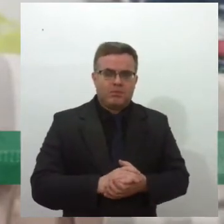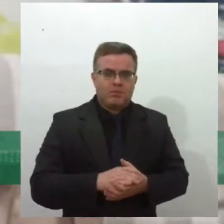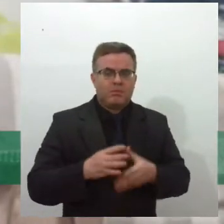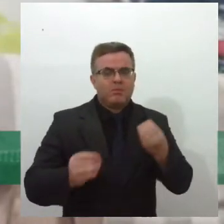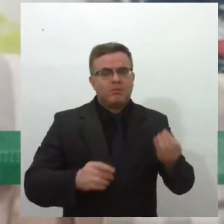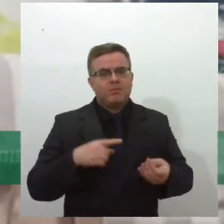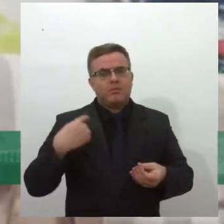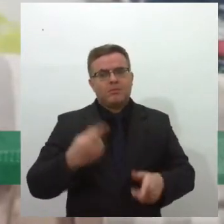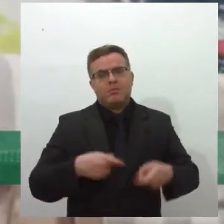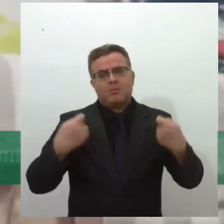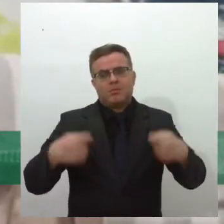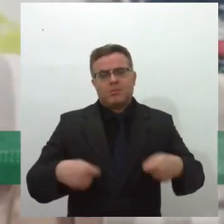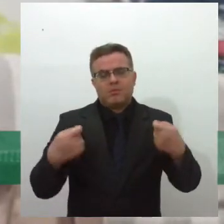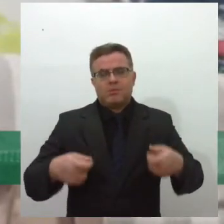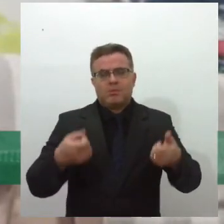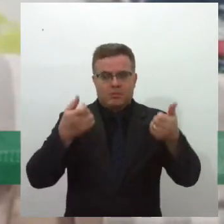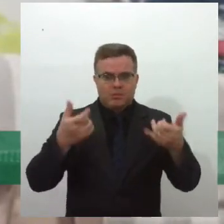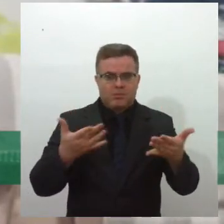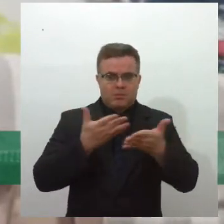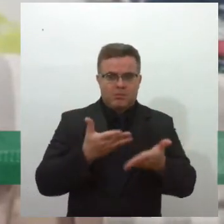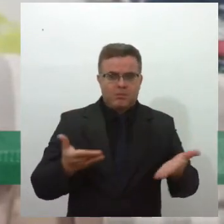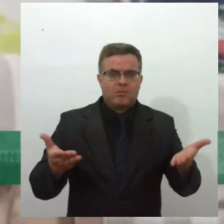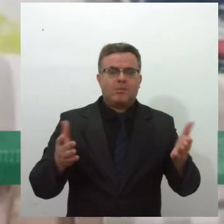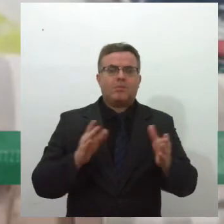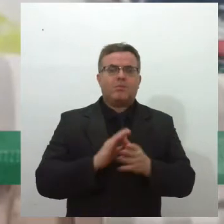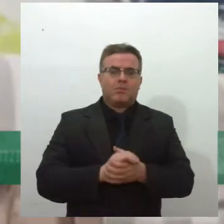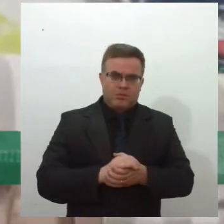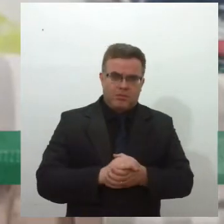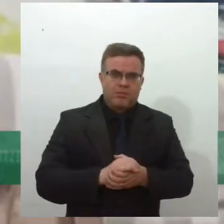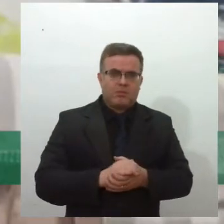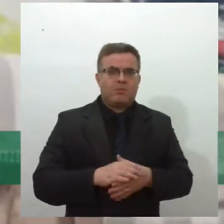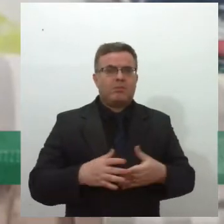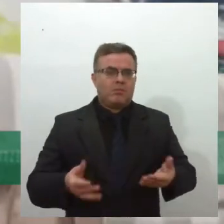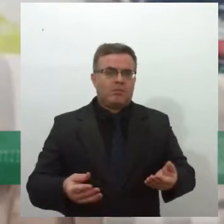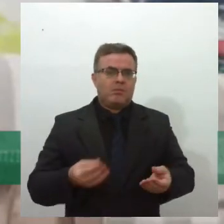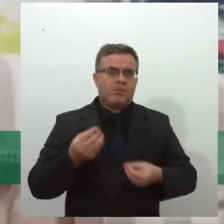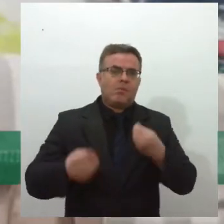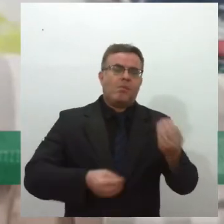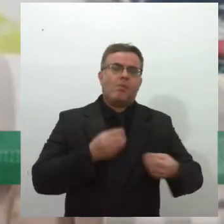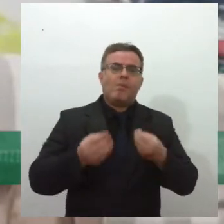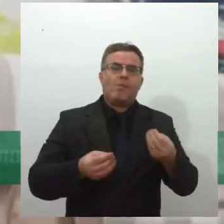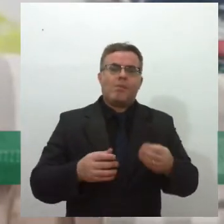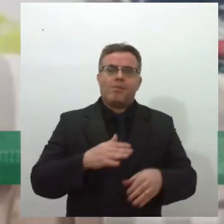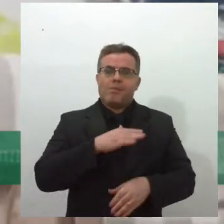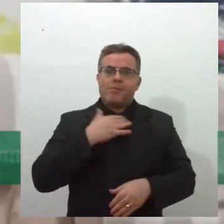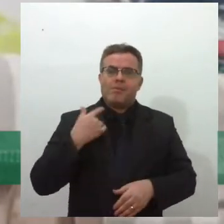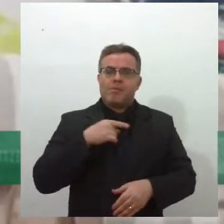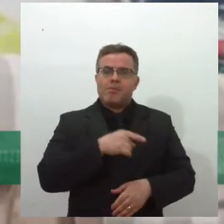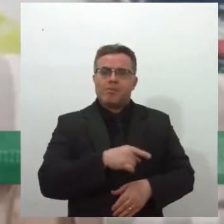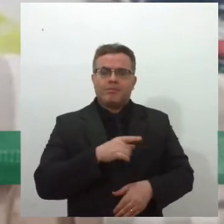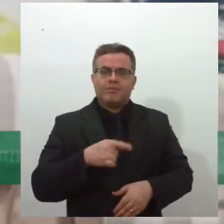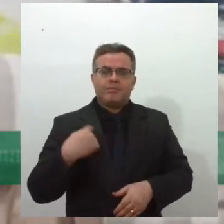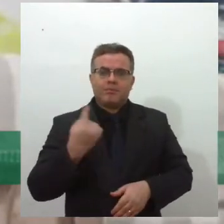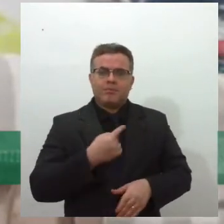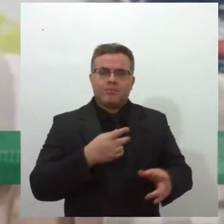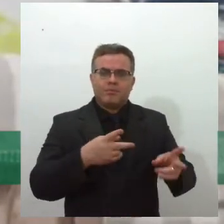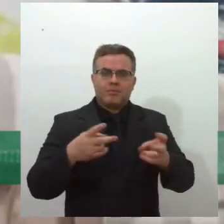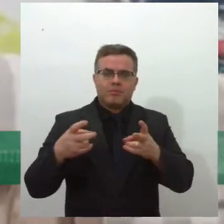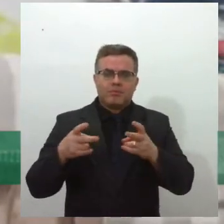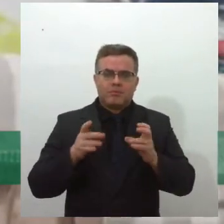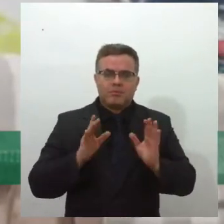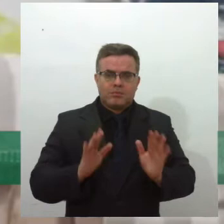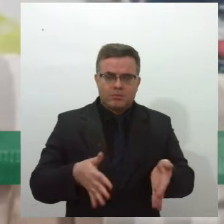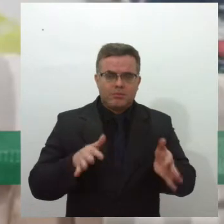hospitalar, aumentando o risco também de óbito desse paciente, que é uma situação que a gente tem observado, uma sobrevida curta